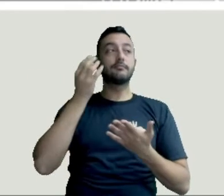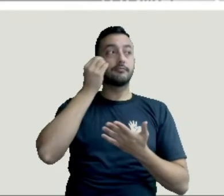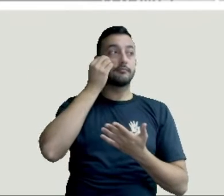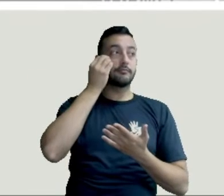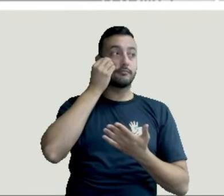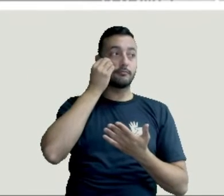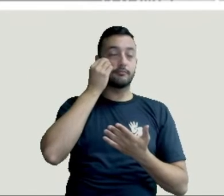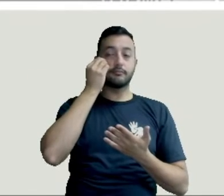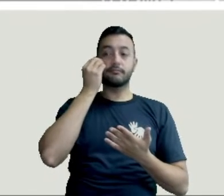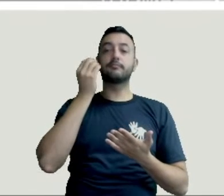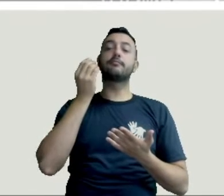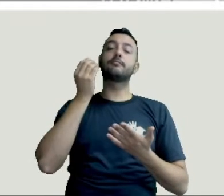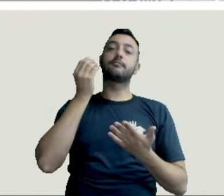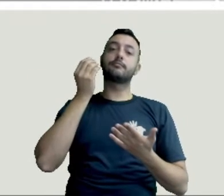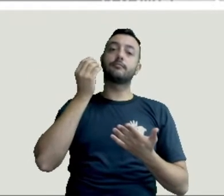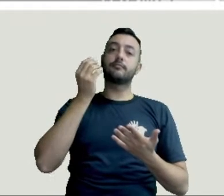ver